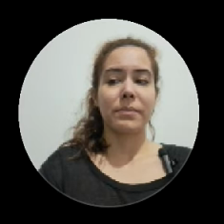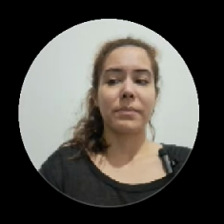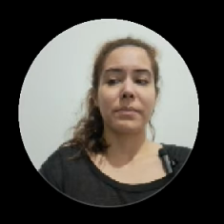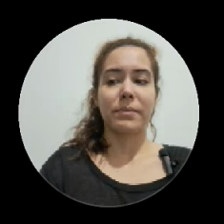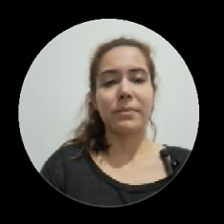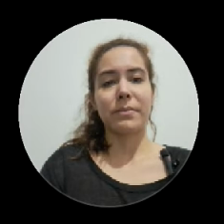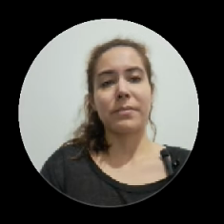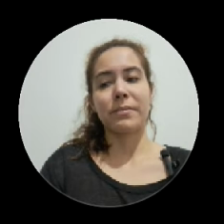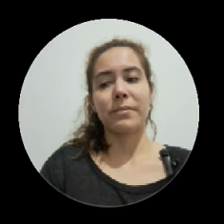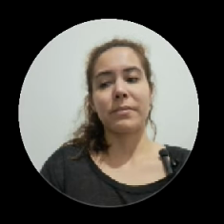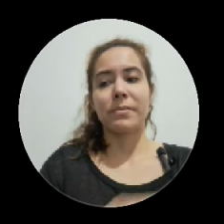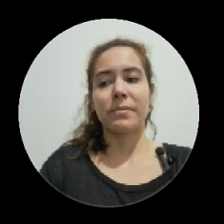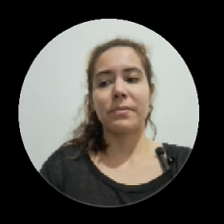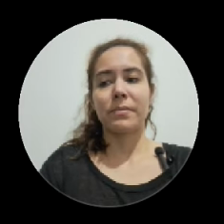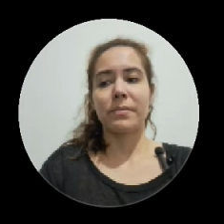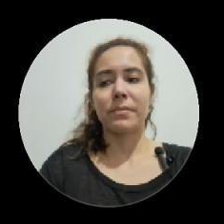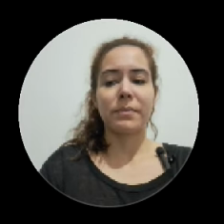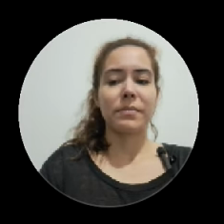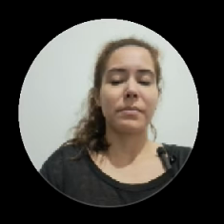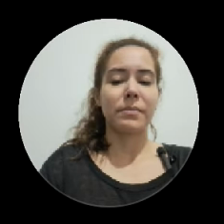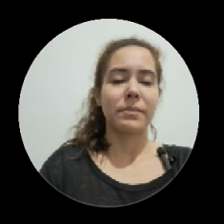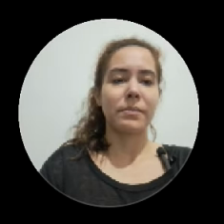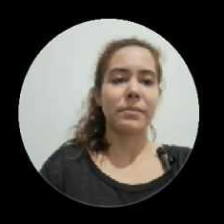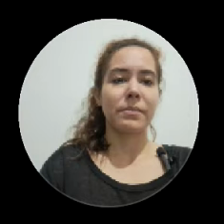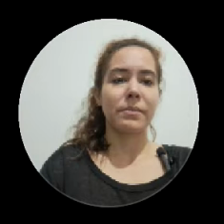Então você, além de ser de